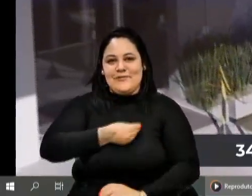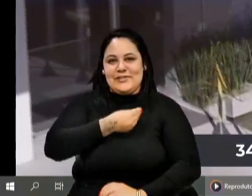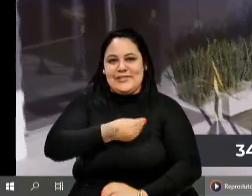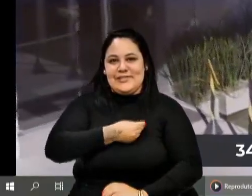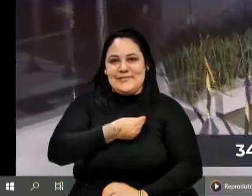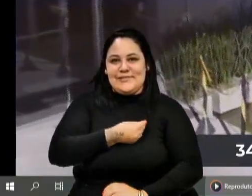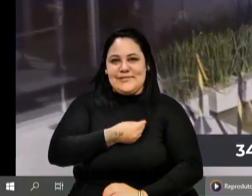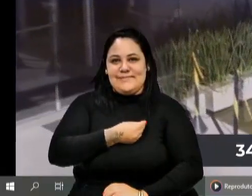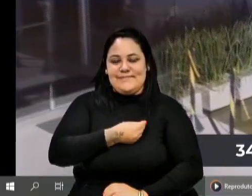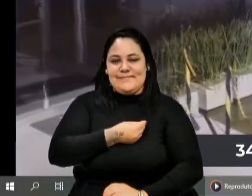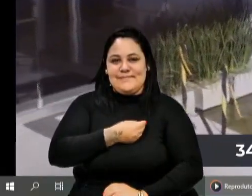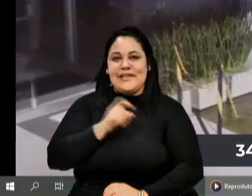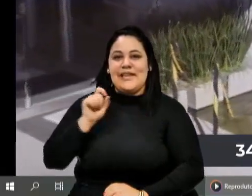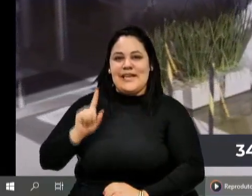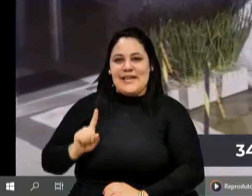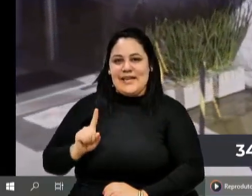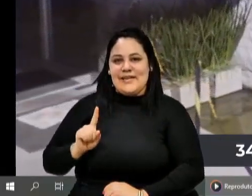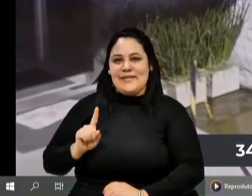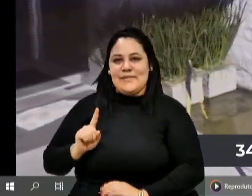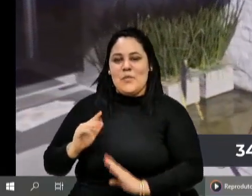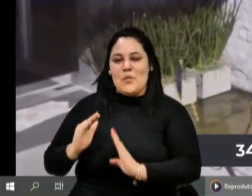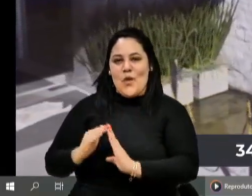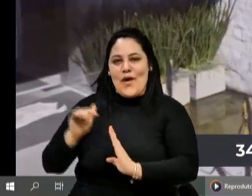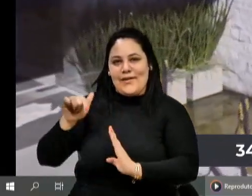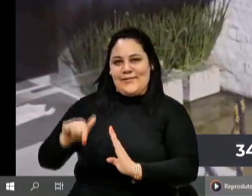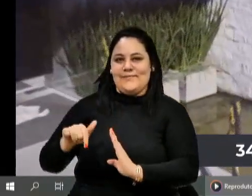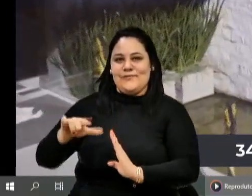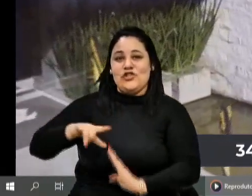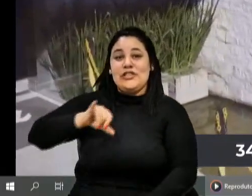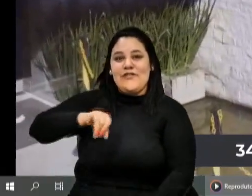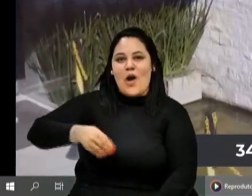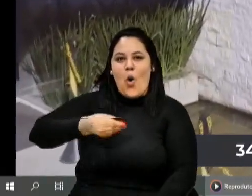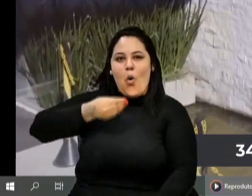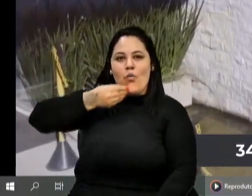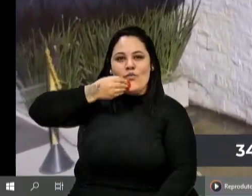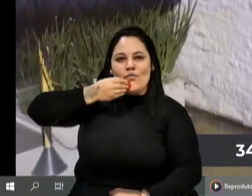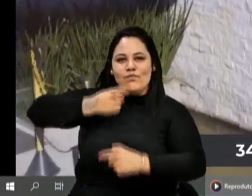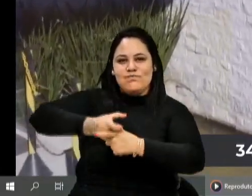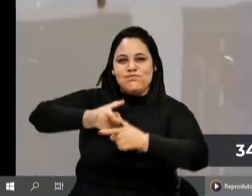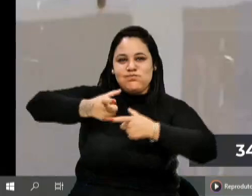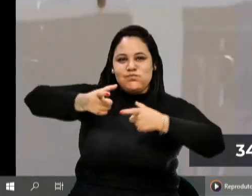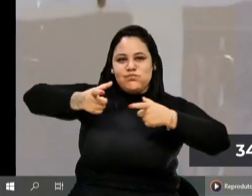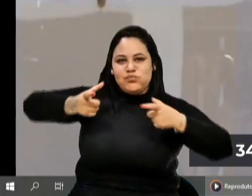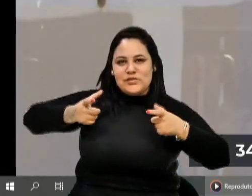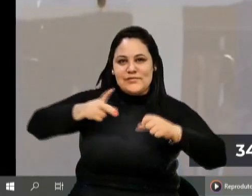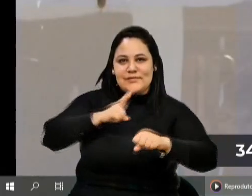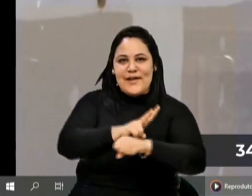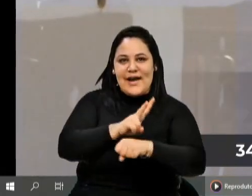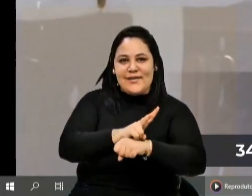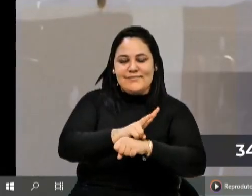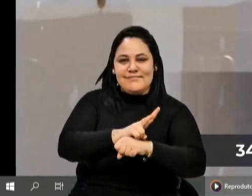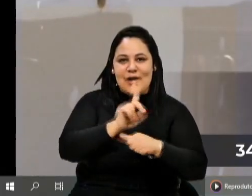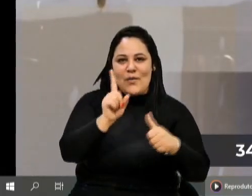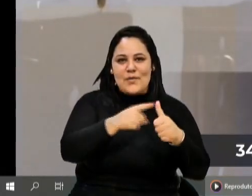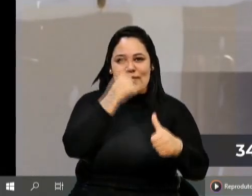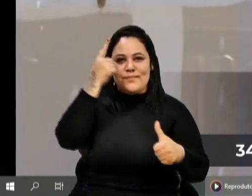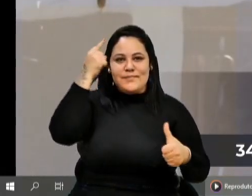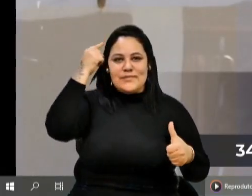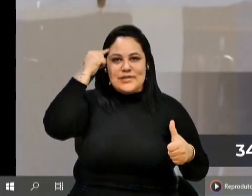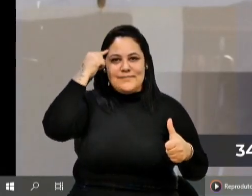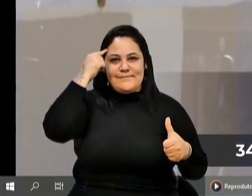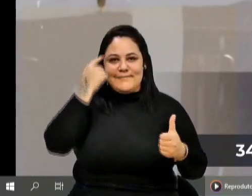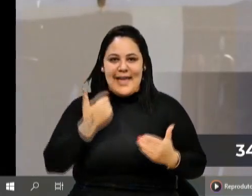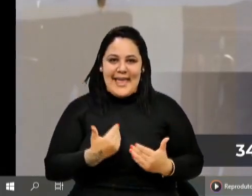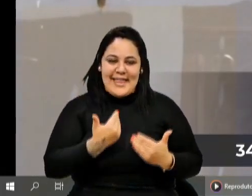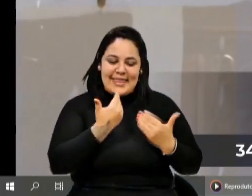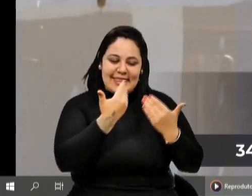quem estão, a gente sim teve a oportunidade de ampliar as vagas. Mas o primeiro pensamento foi dar qualidade para quem está